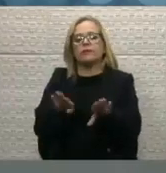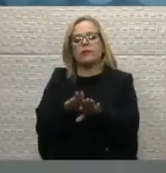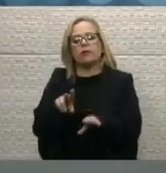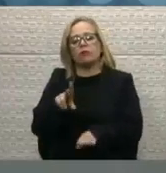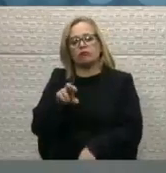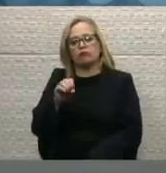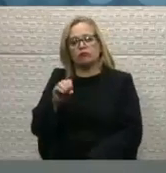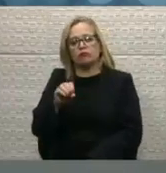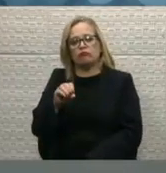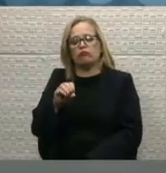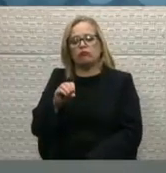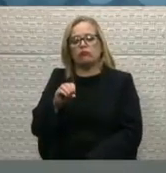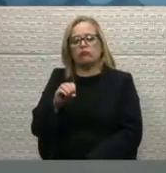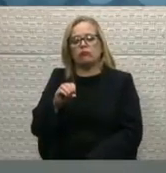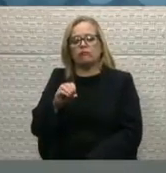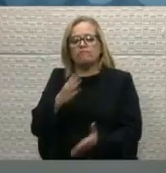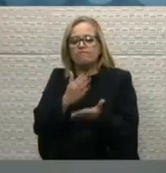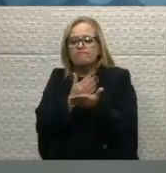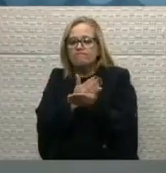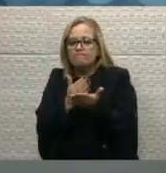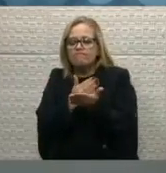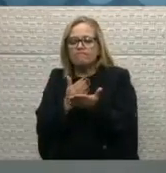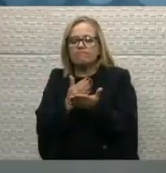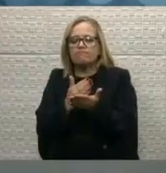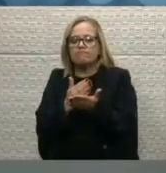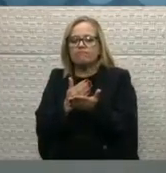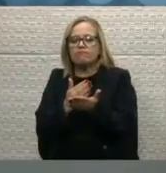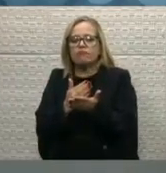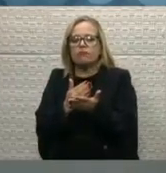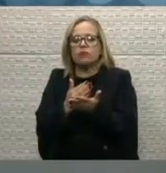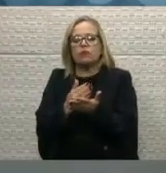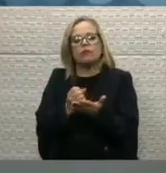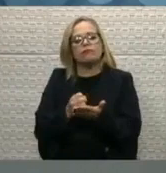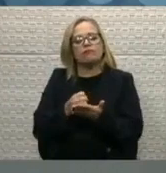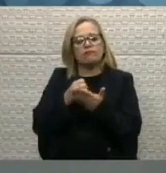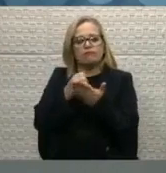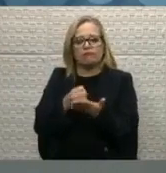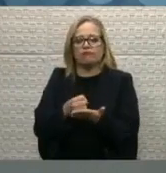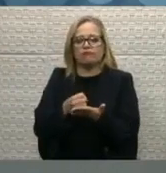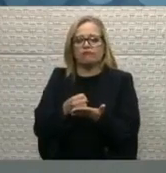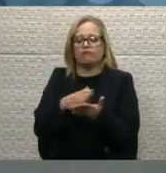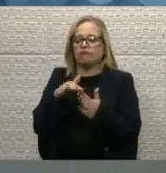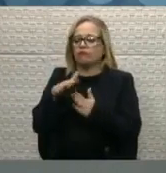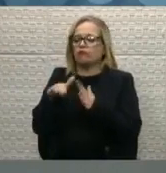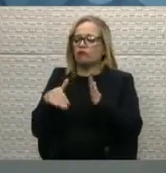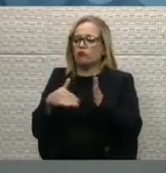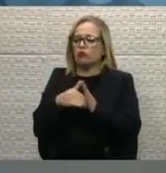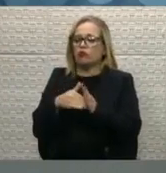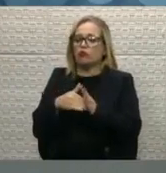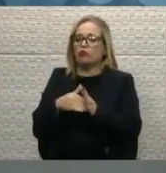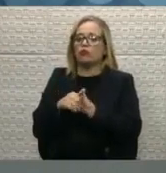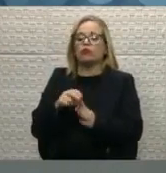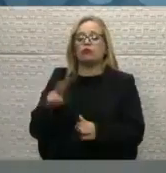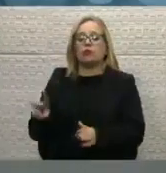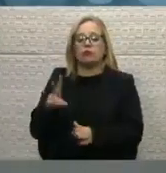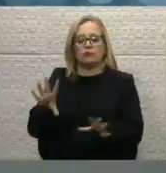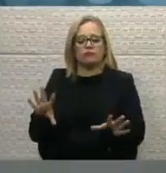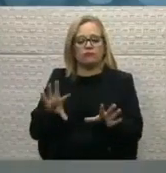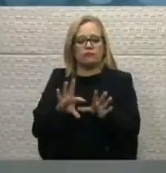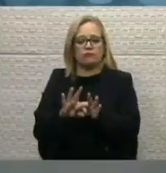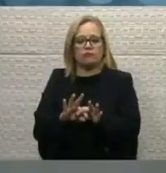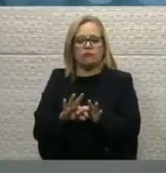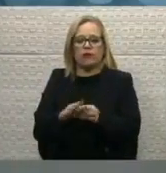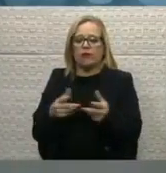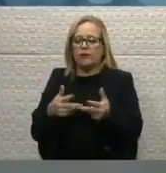zero. E são as raízes desse polinômio que vão fornecer todos os autovalores associados. É